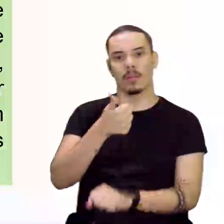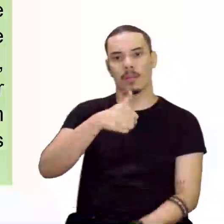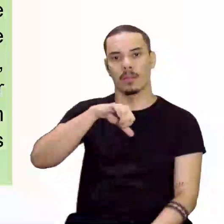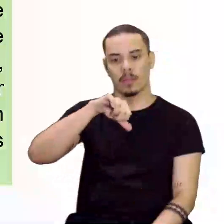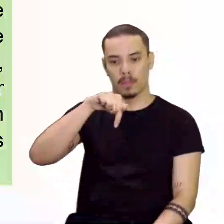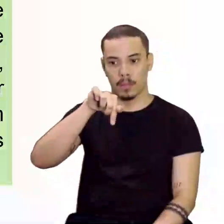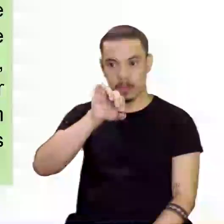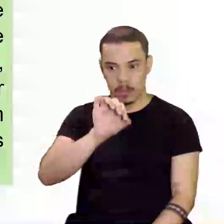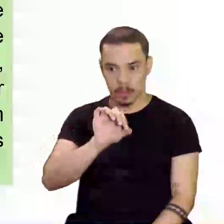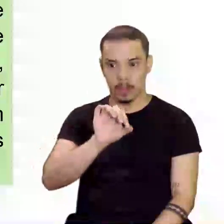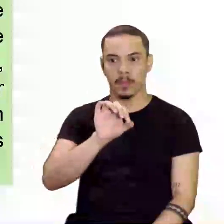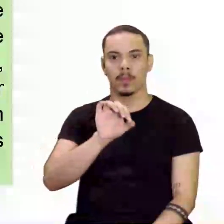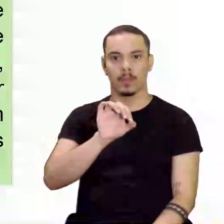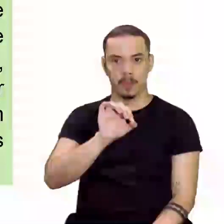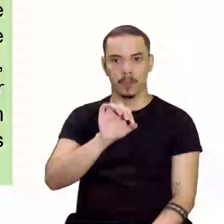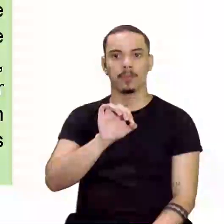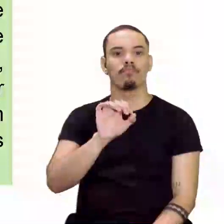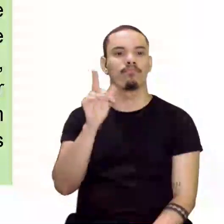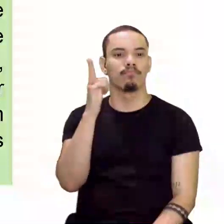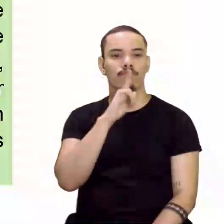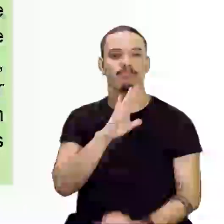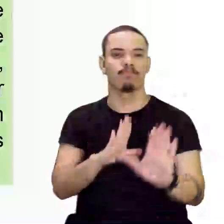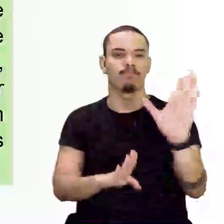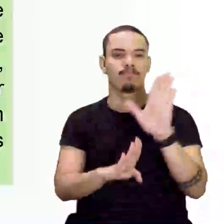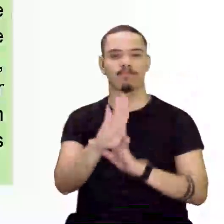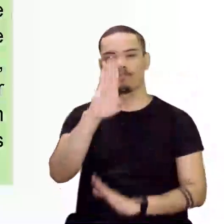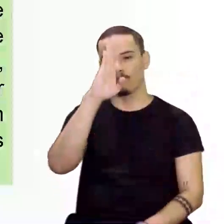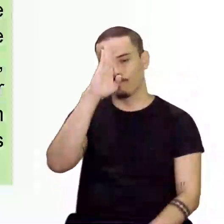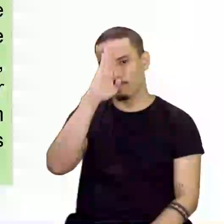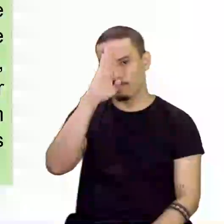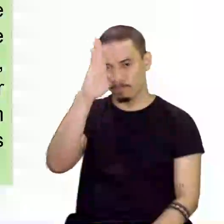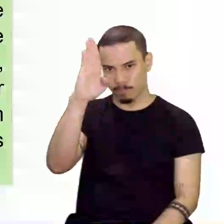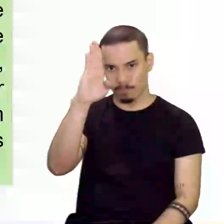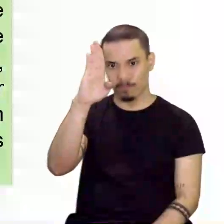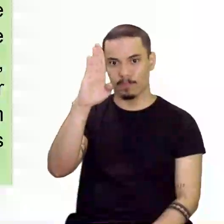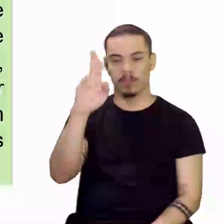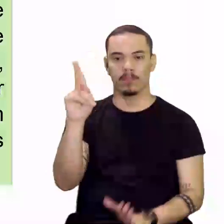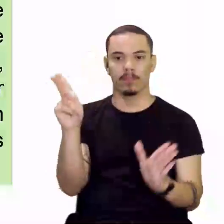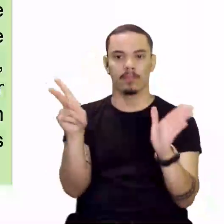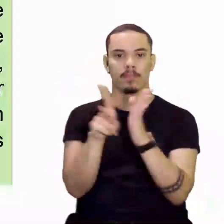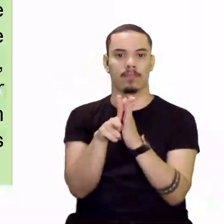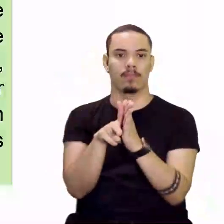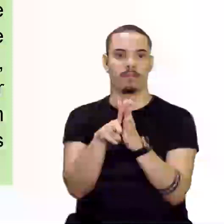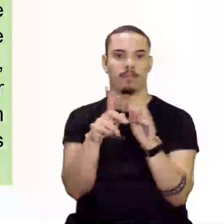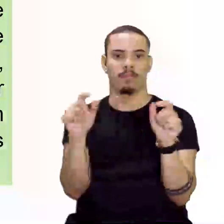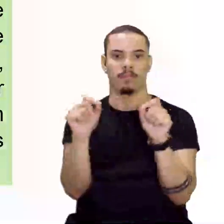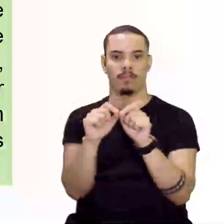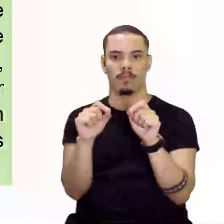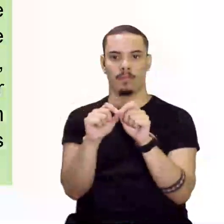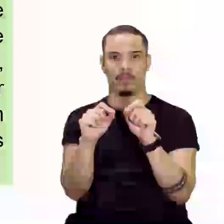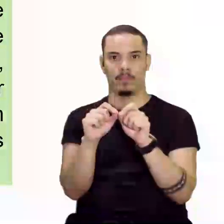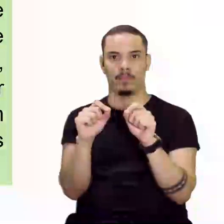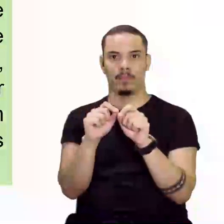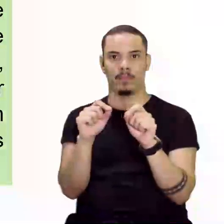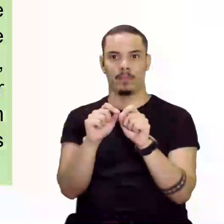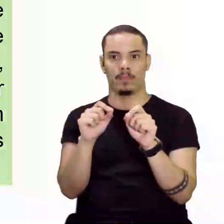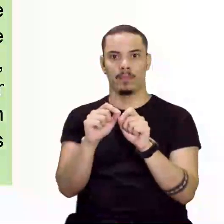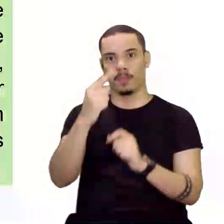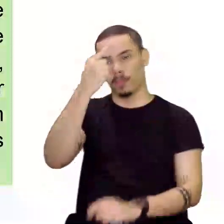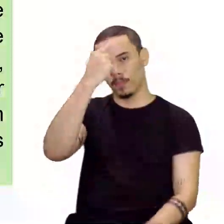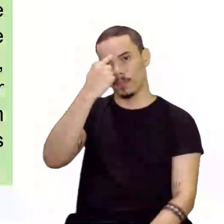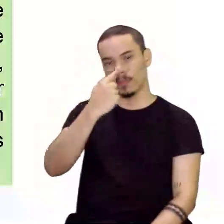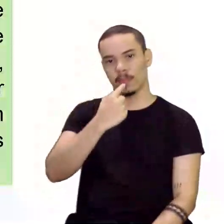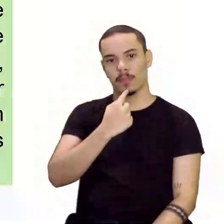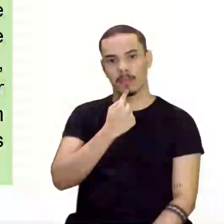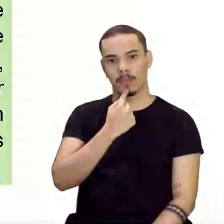70, foi um dos pioneiros para fazer a imagem